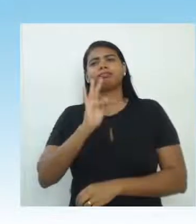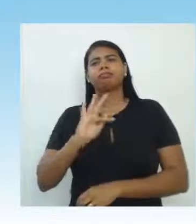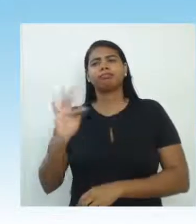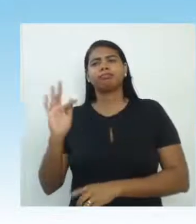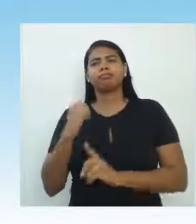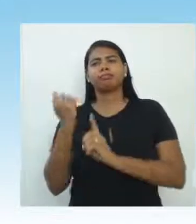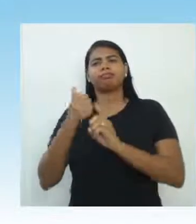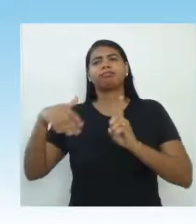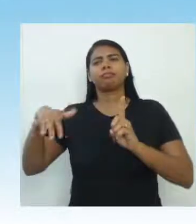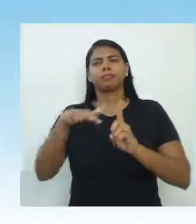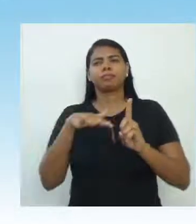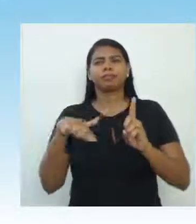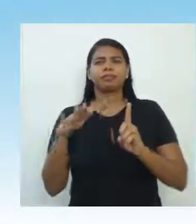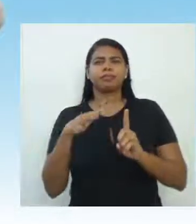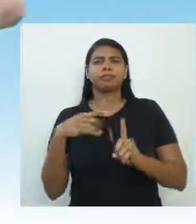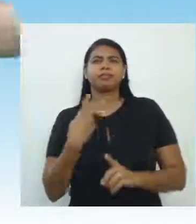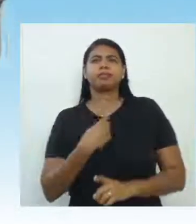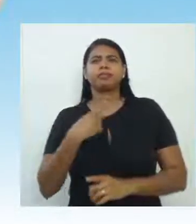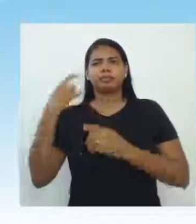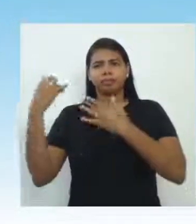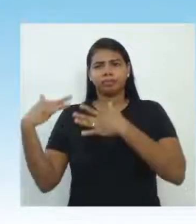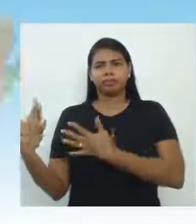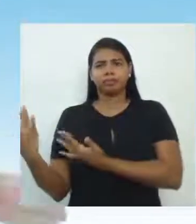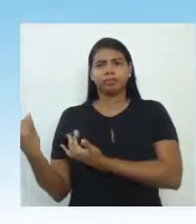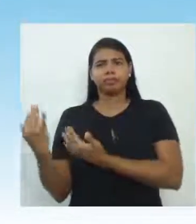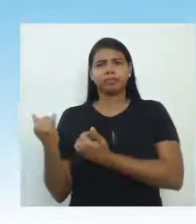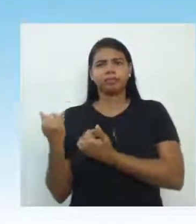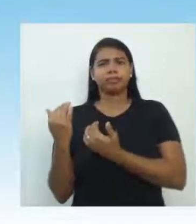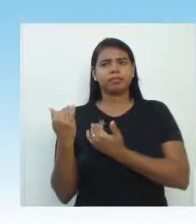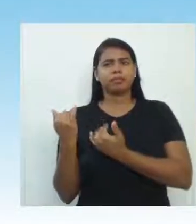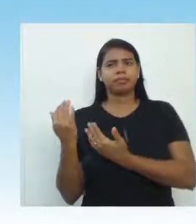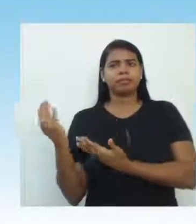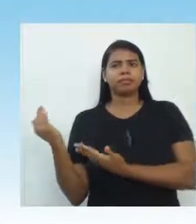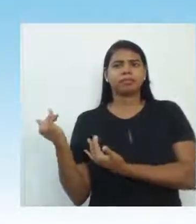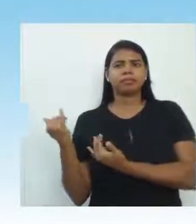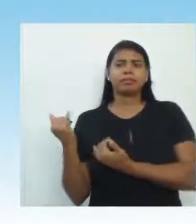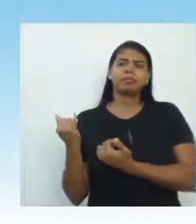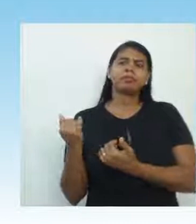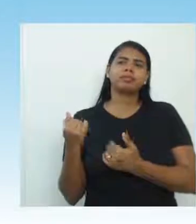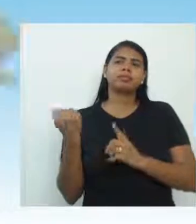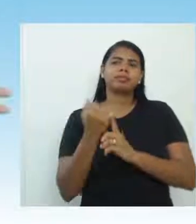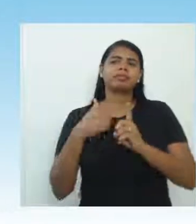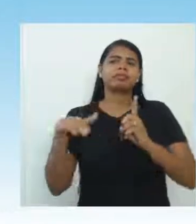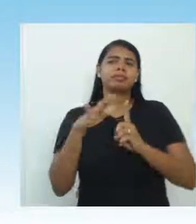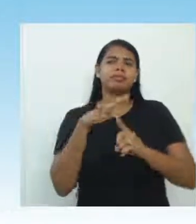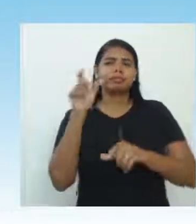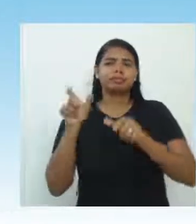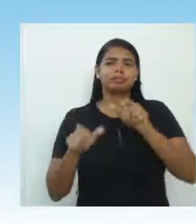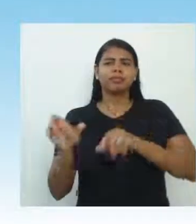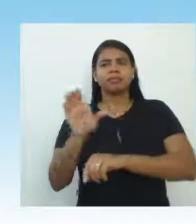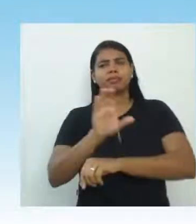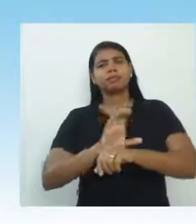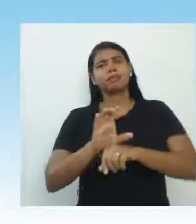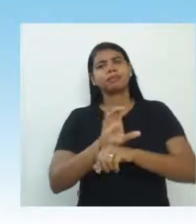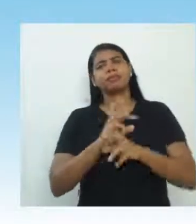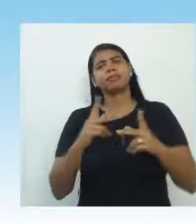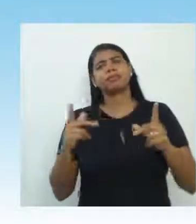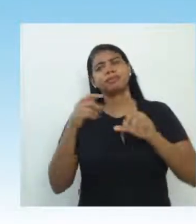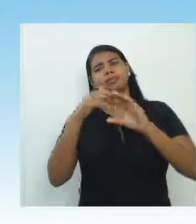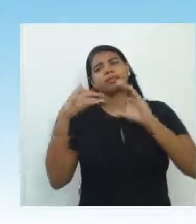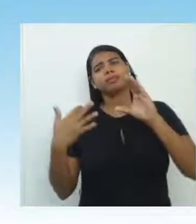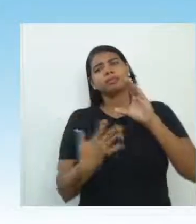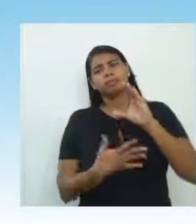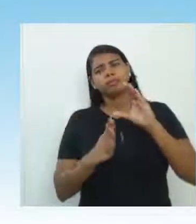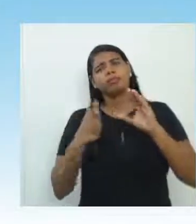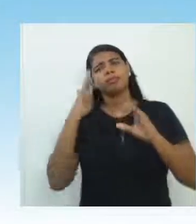cidadã, né, professora? Exatamente, porque a gente está falando de jovens e cidadania, então tudo a ver, trazer a Constituição e alguns aspectos, né, que a